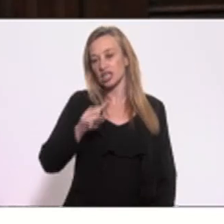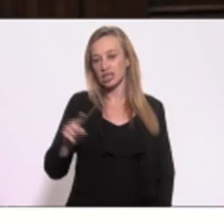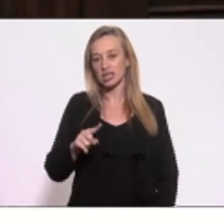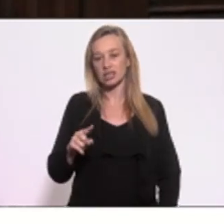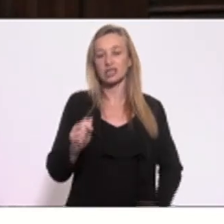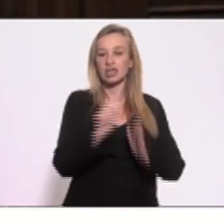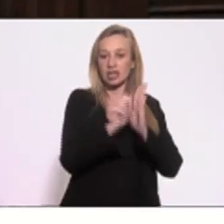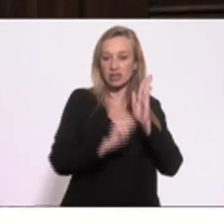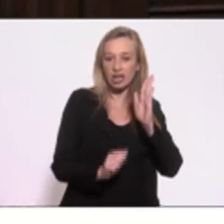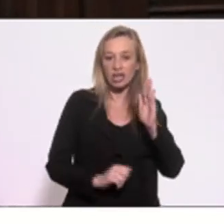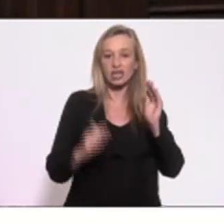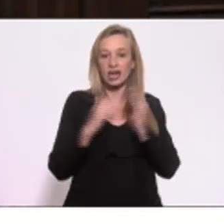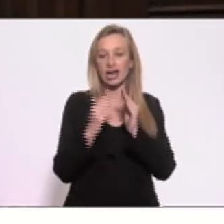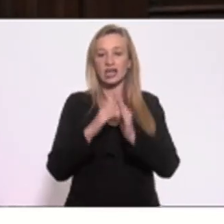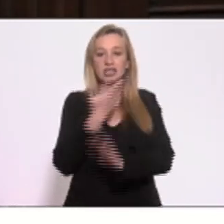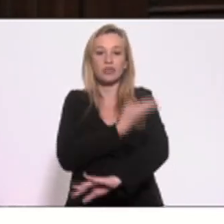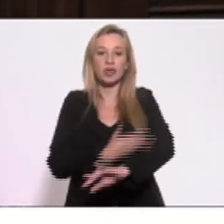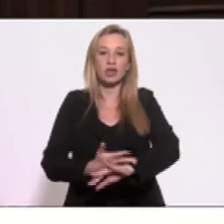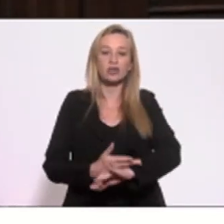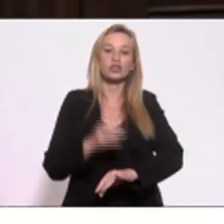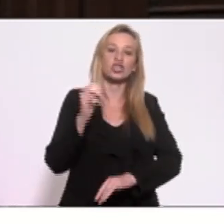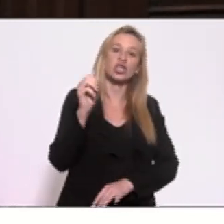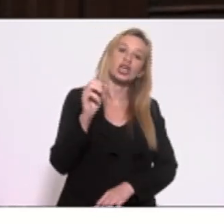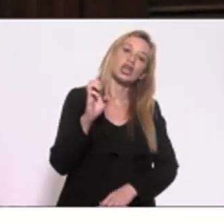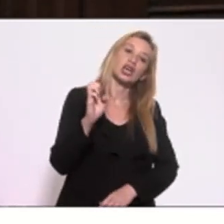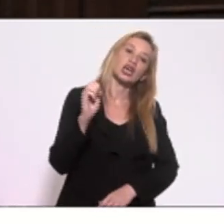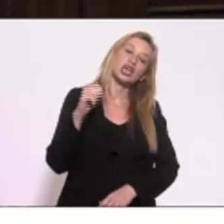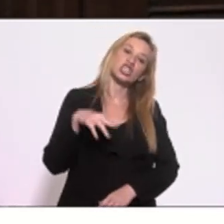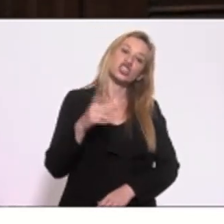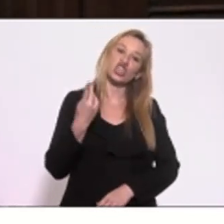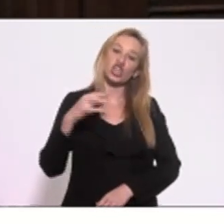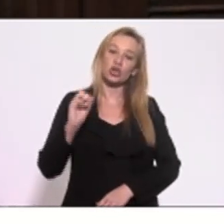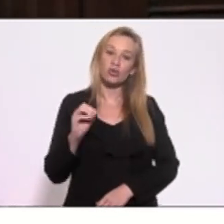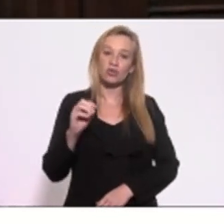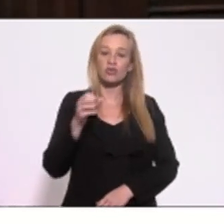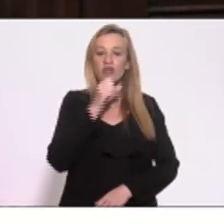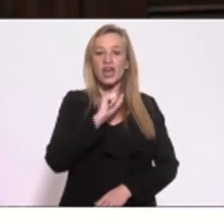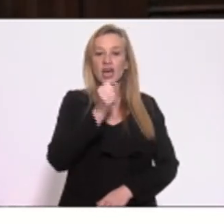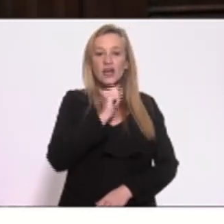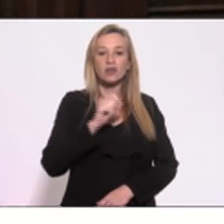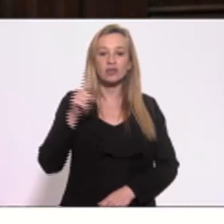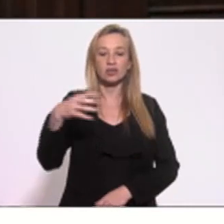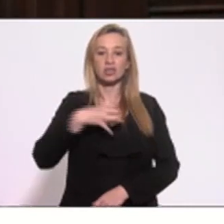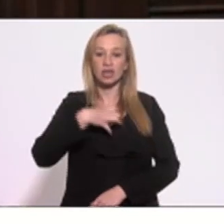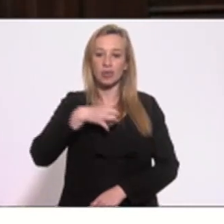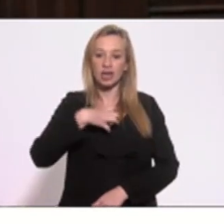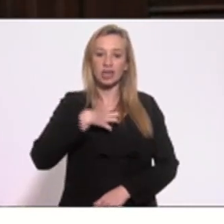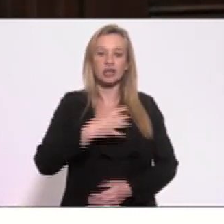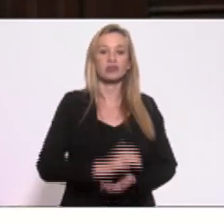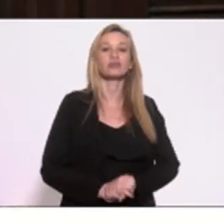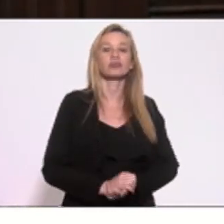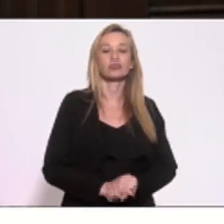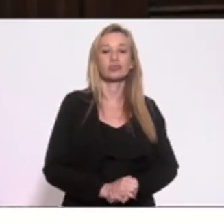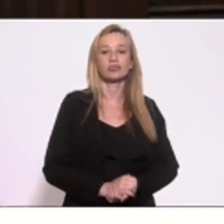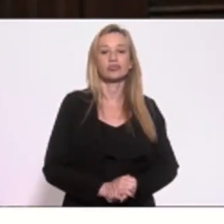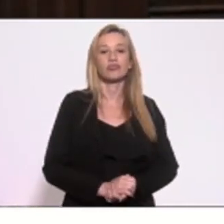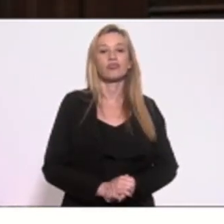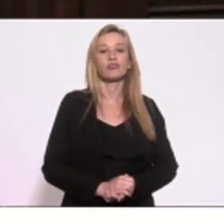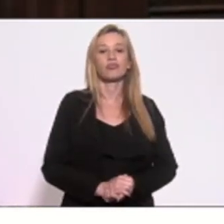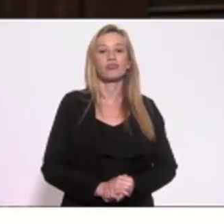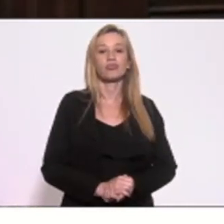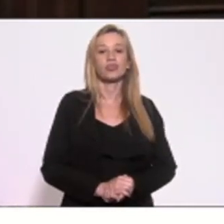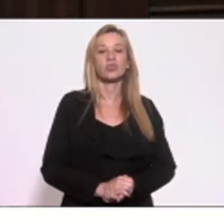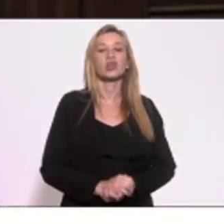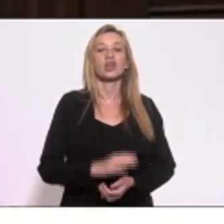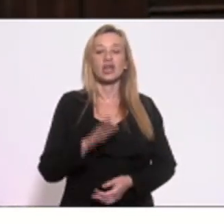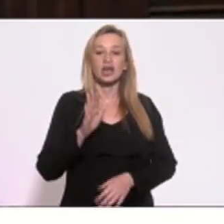terreiro da Casa Branca do Engenho Velho, situado em Salvador, Bahia. Então, considerada a